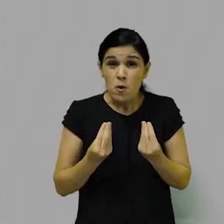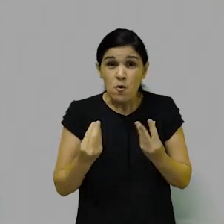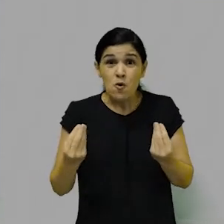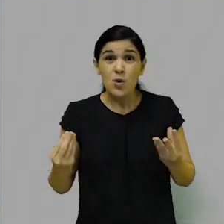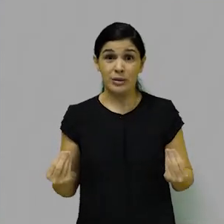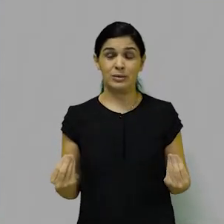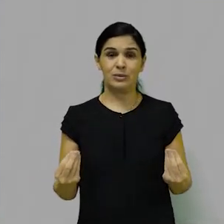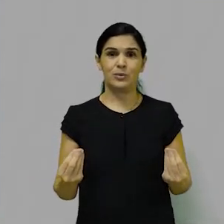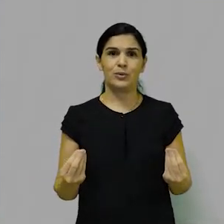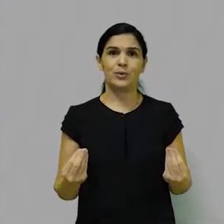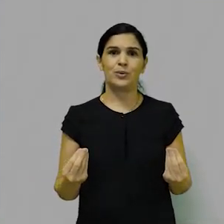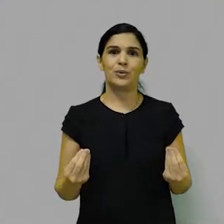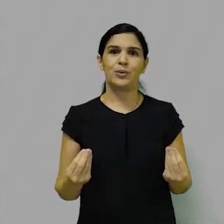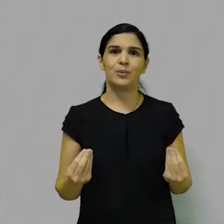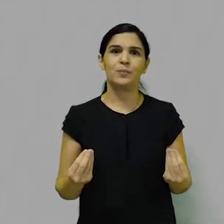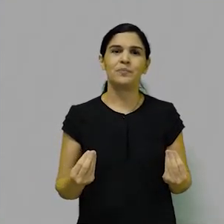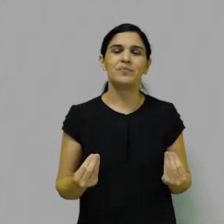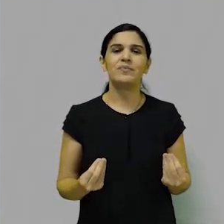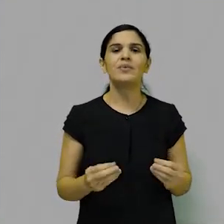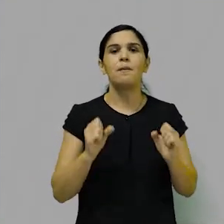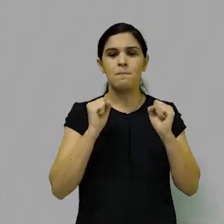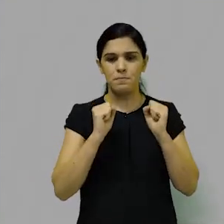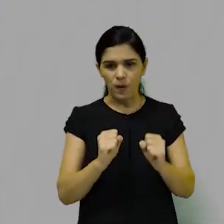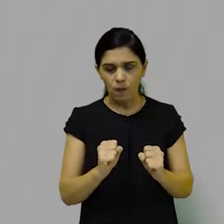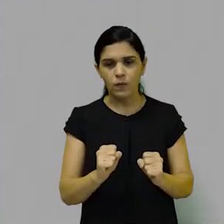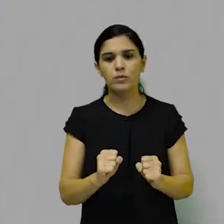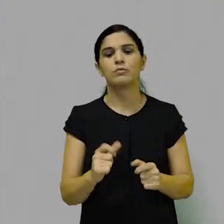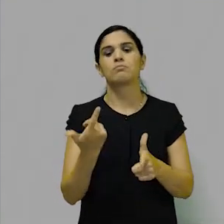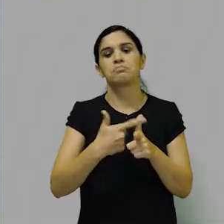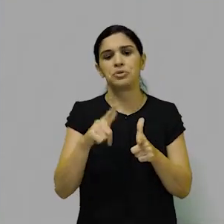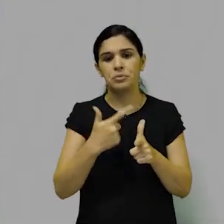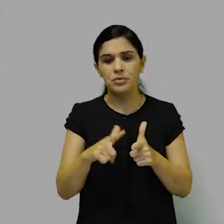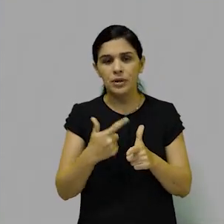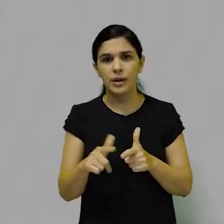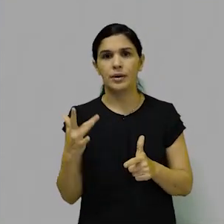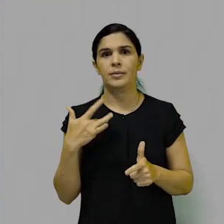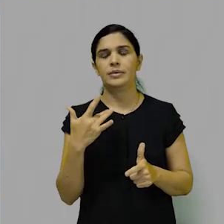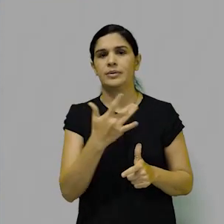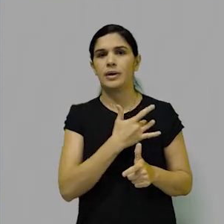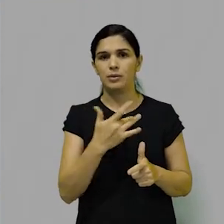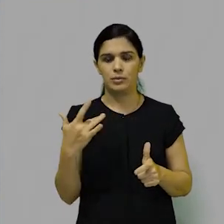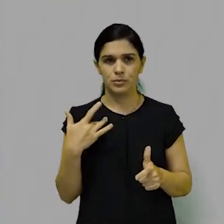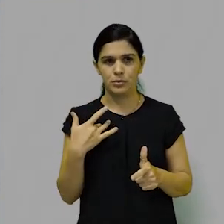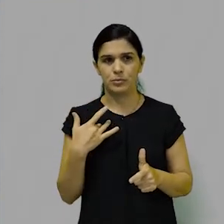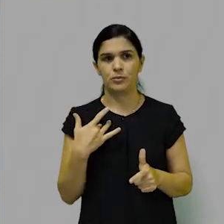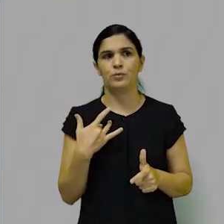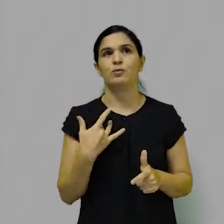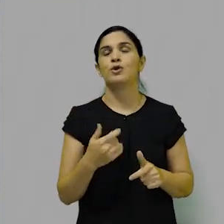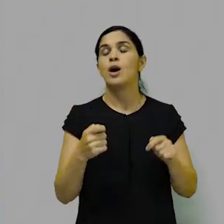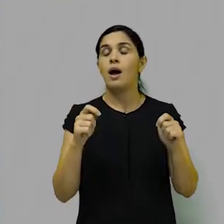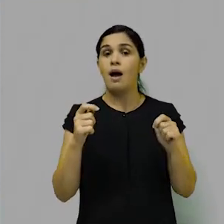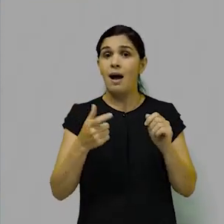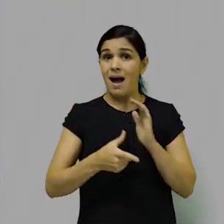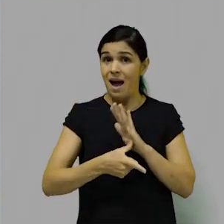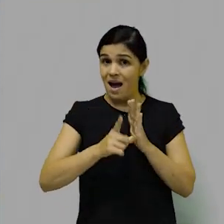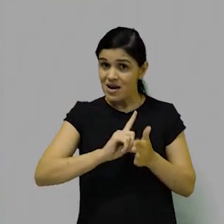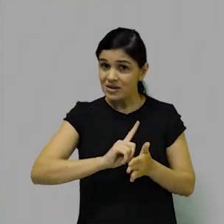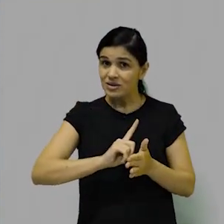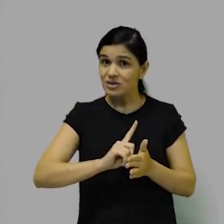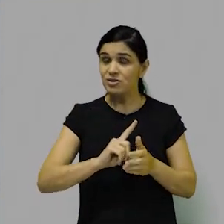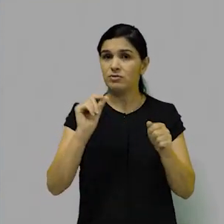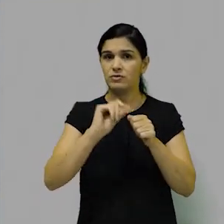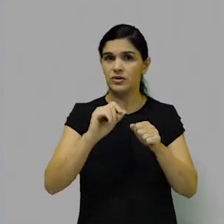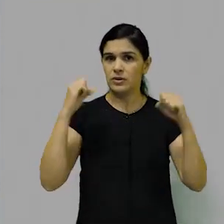se possível fazer um teste ergométrico, que aí sim você vai saber em qual zona você pode trabalhar, qual é a sua frequência